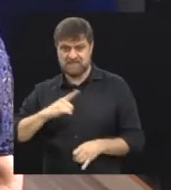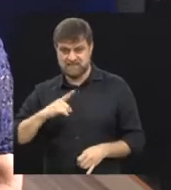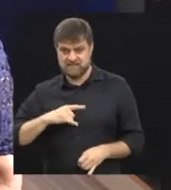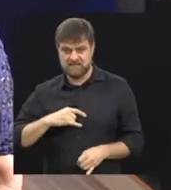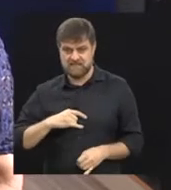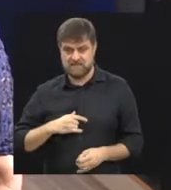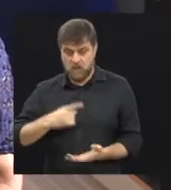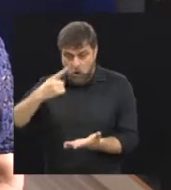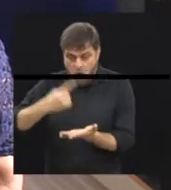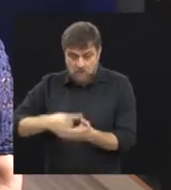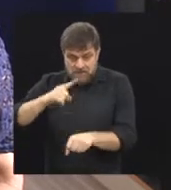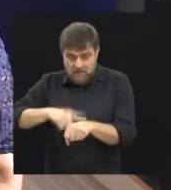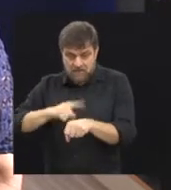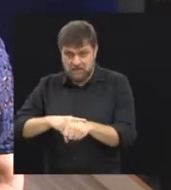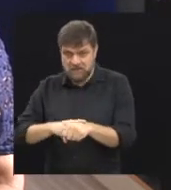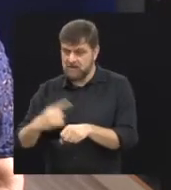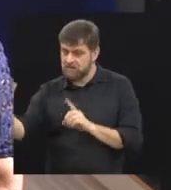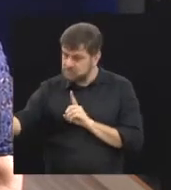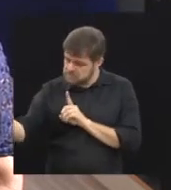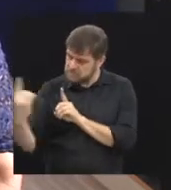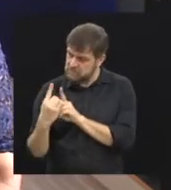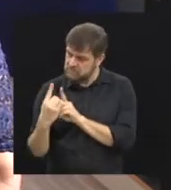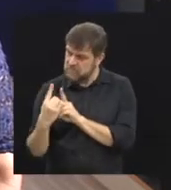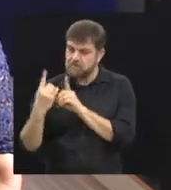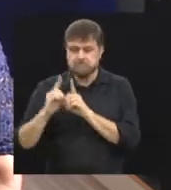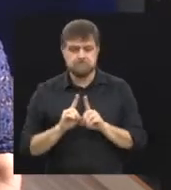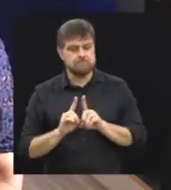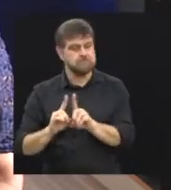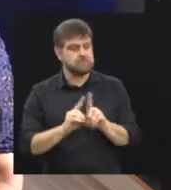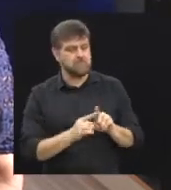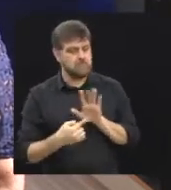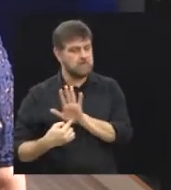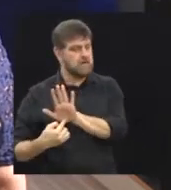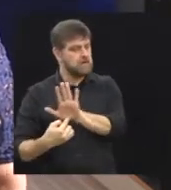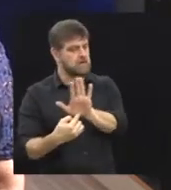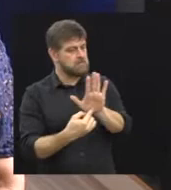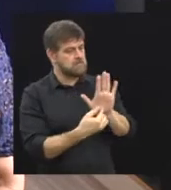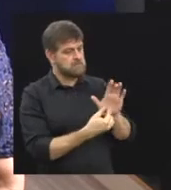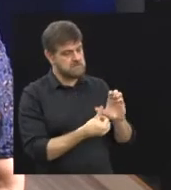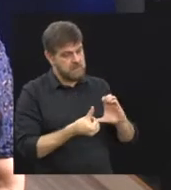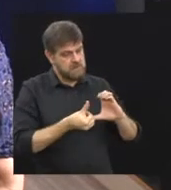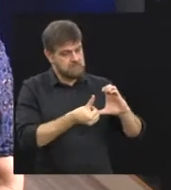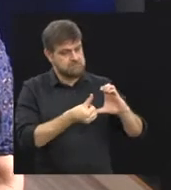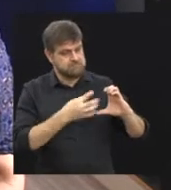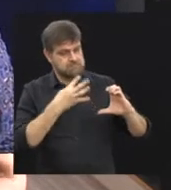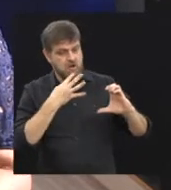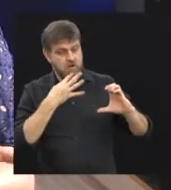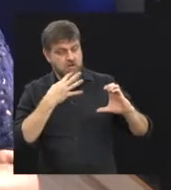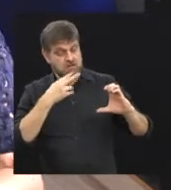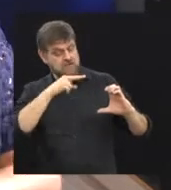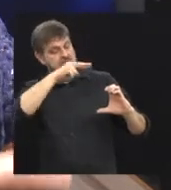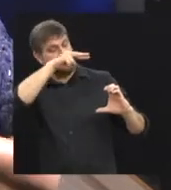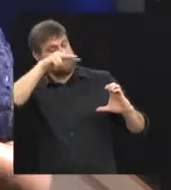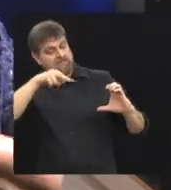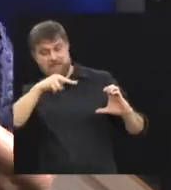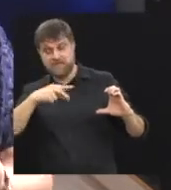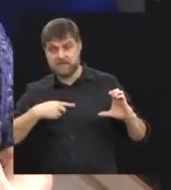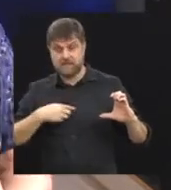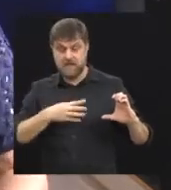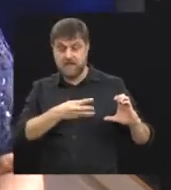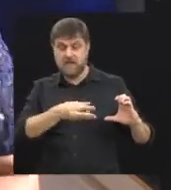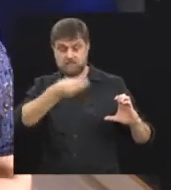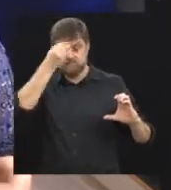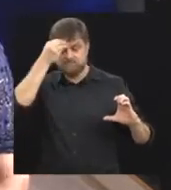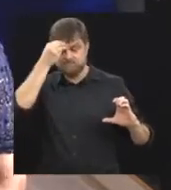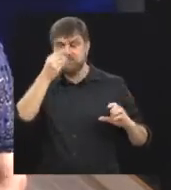em contato comigo, marca o horário e eu recebo essas pessoas aqui e mostro toda a instituição, até para a pessoa ver se